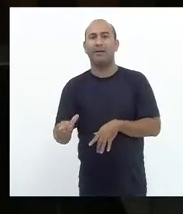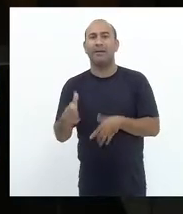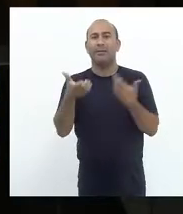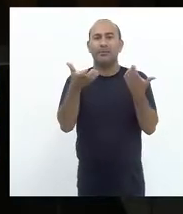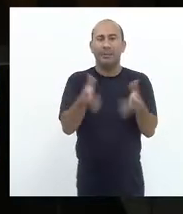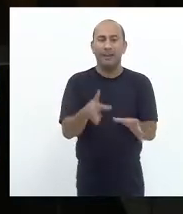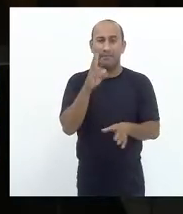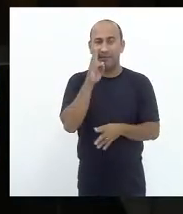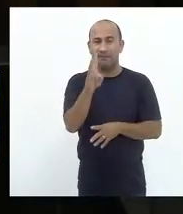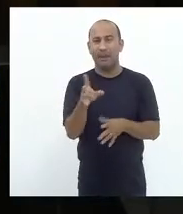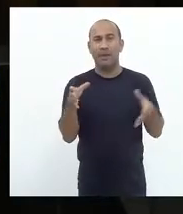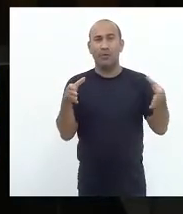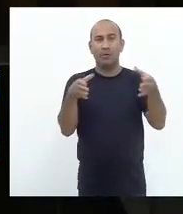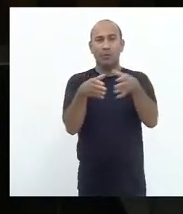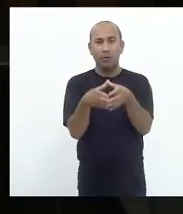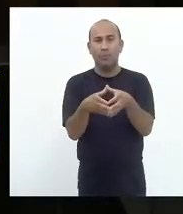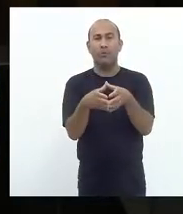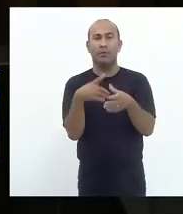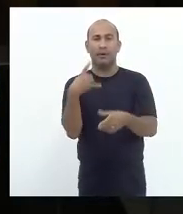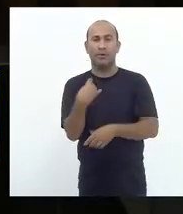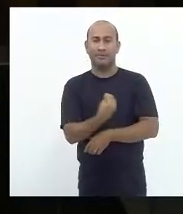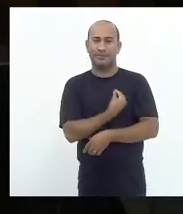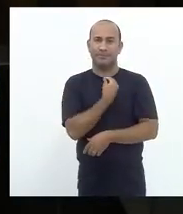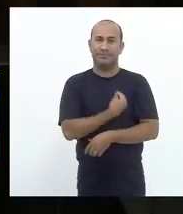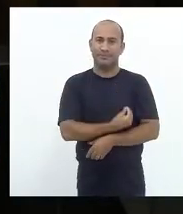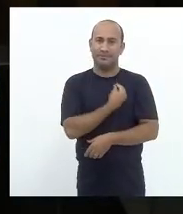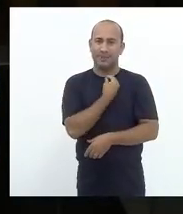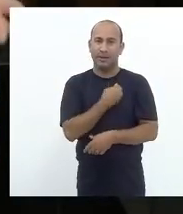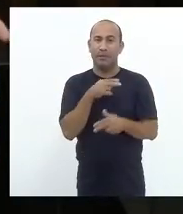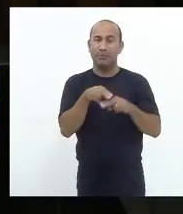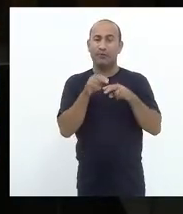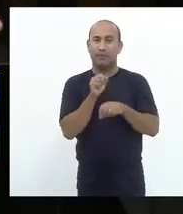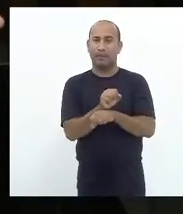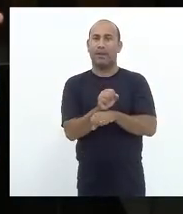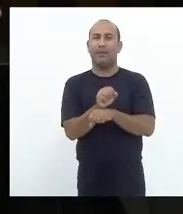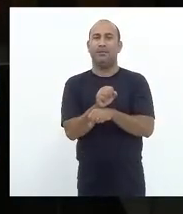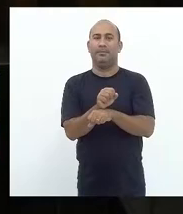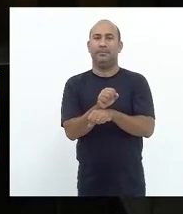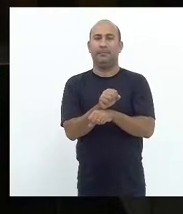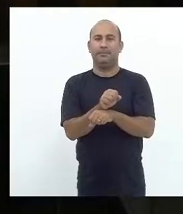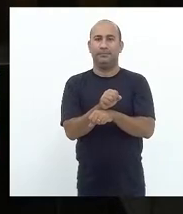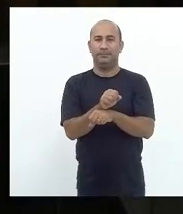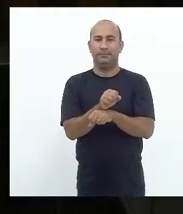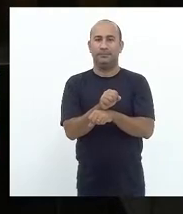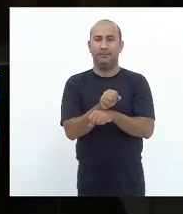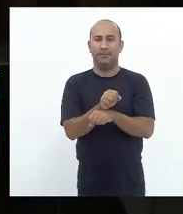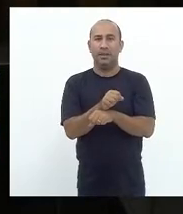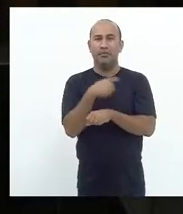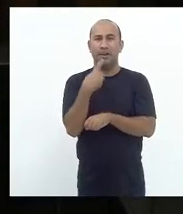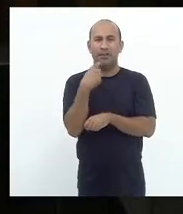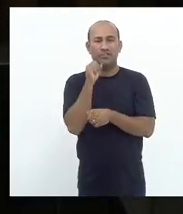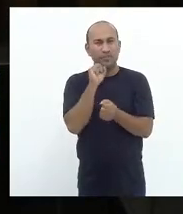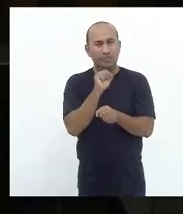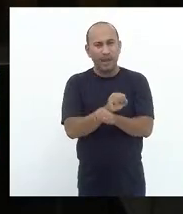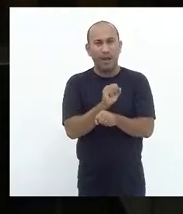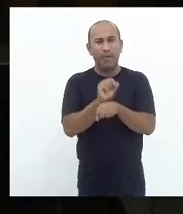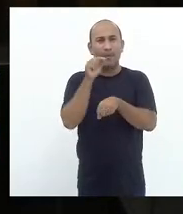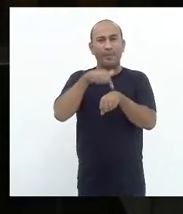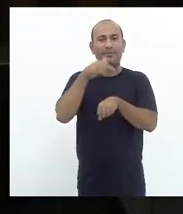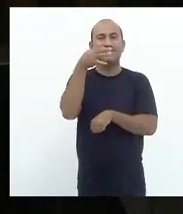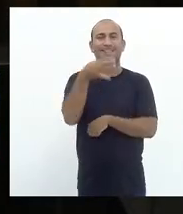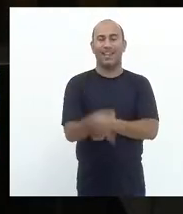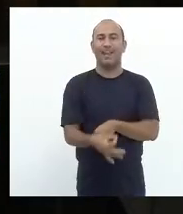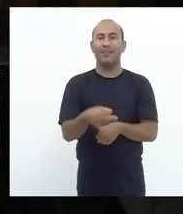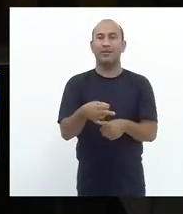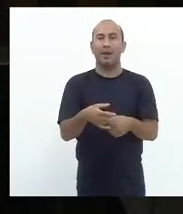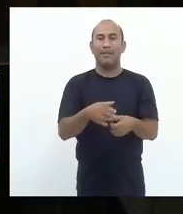setores da nossa economia, da nossa vida, serem paralisados. Vamos esperar o momento certo